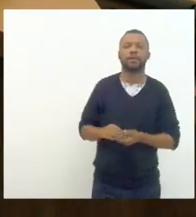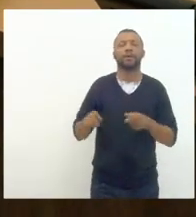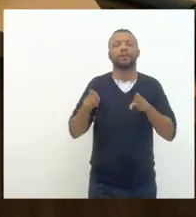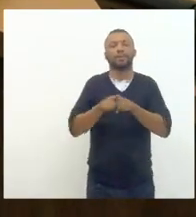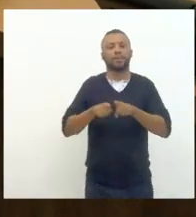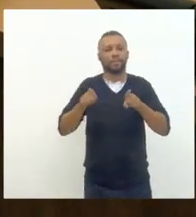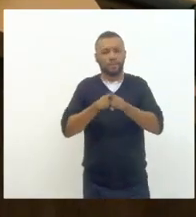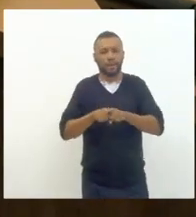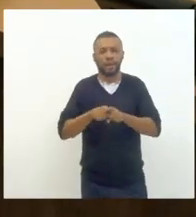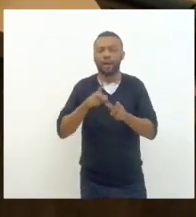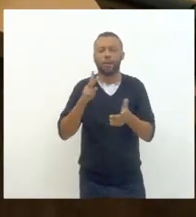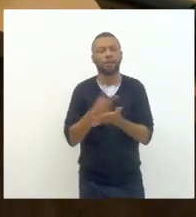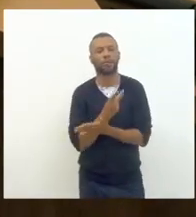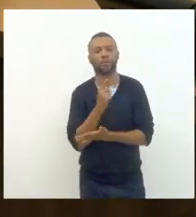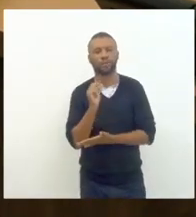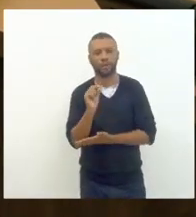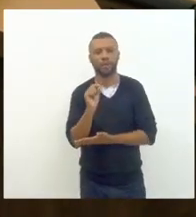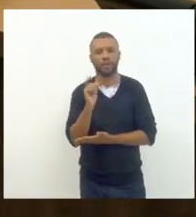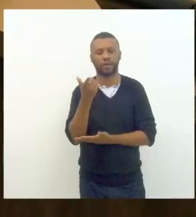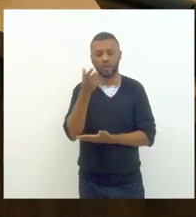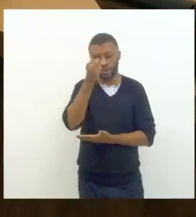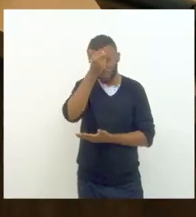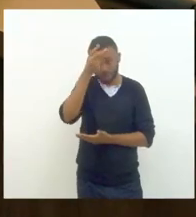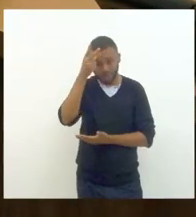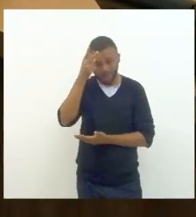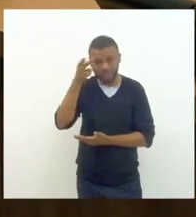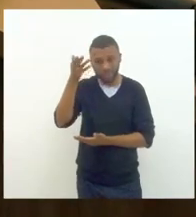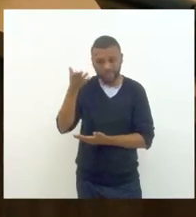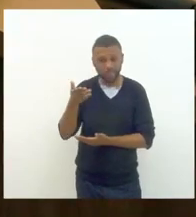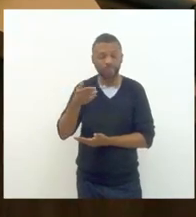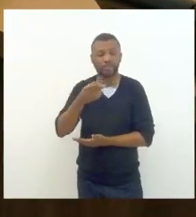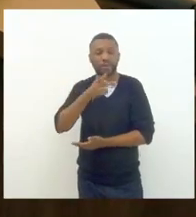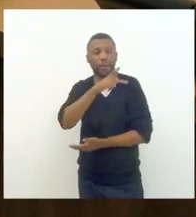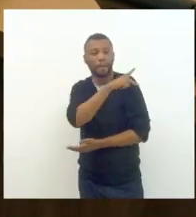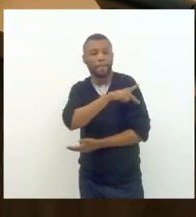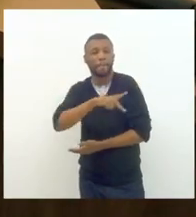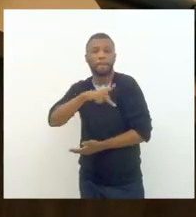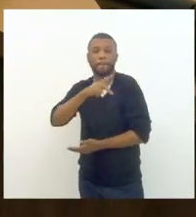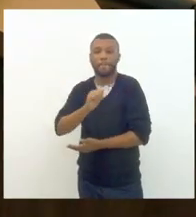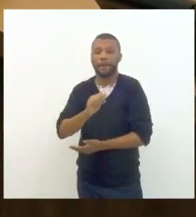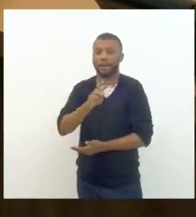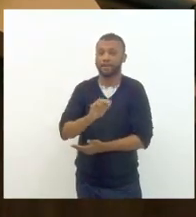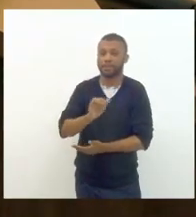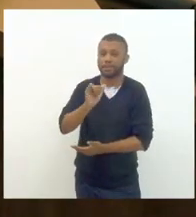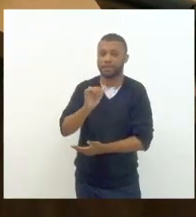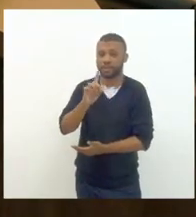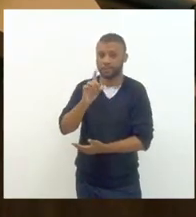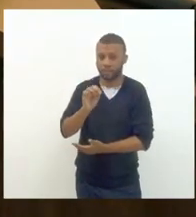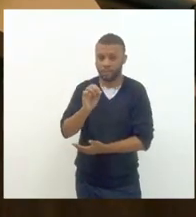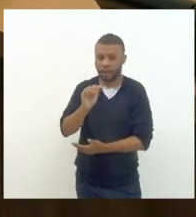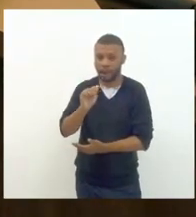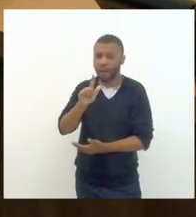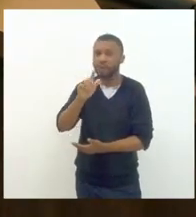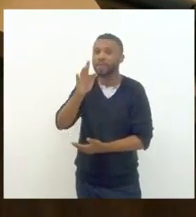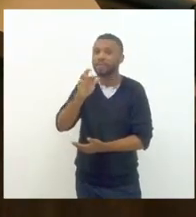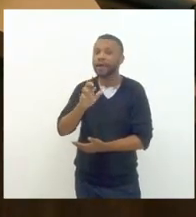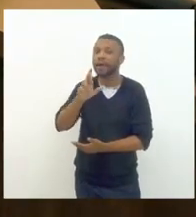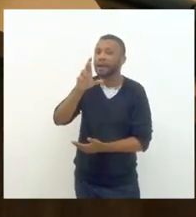Júnior, o seu querido município de Paty de Alferes. Dito isso, senhor